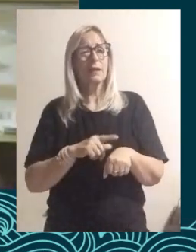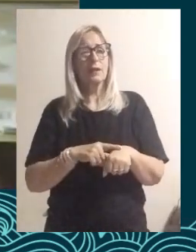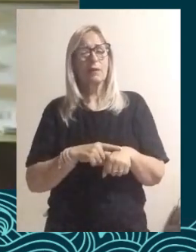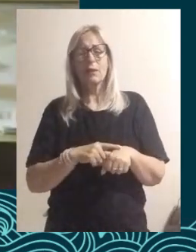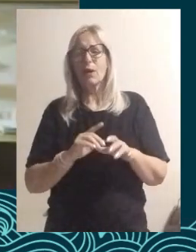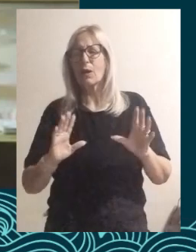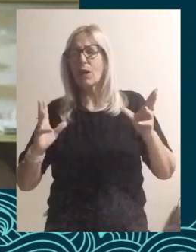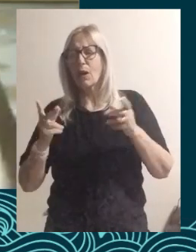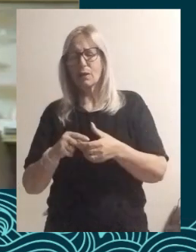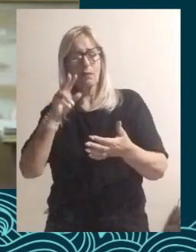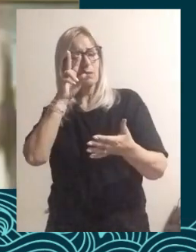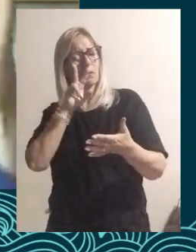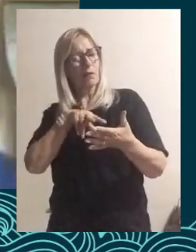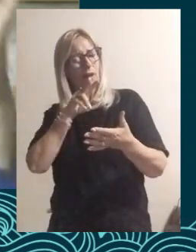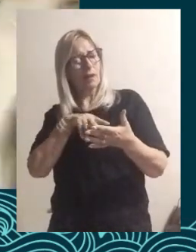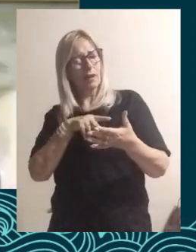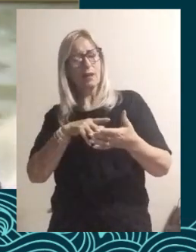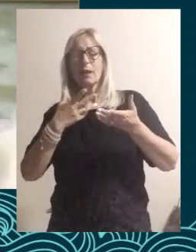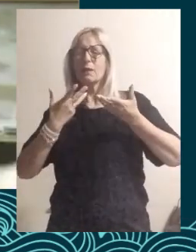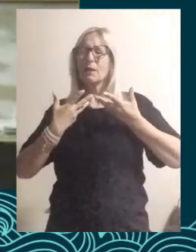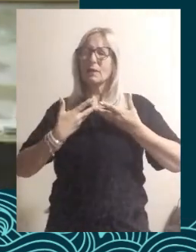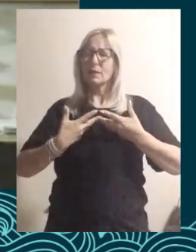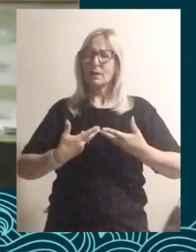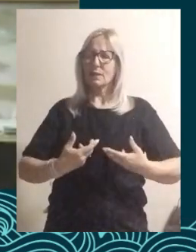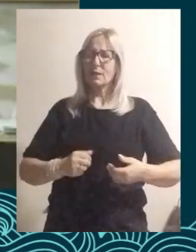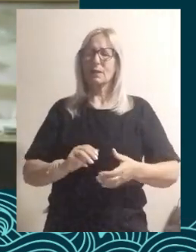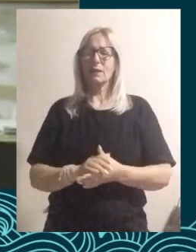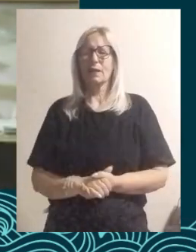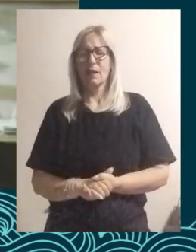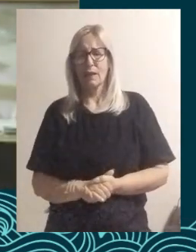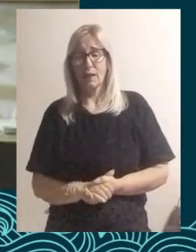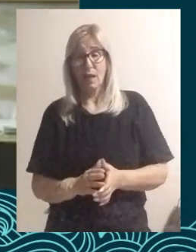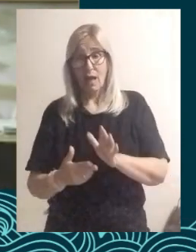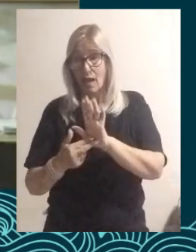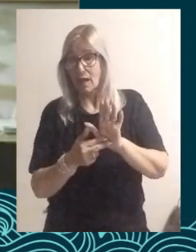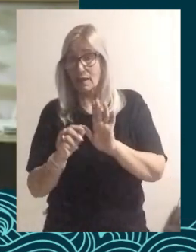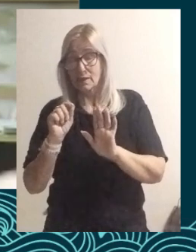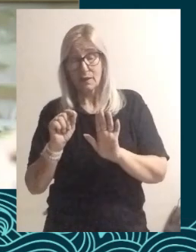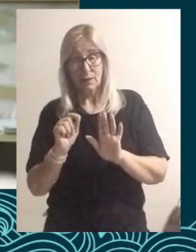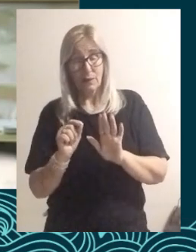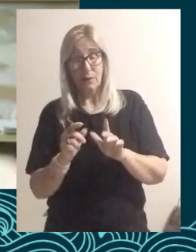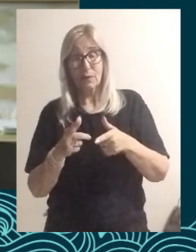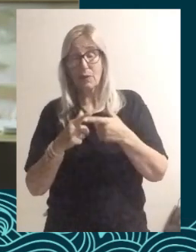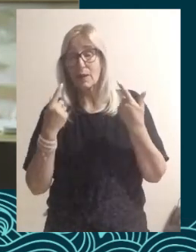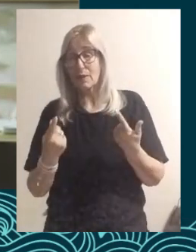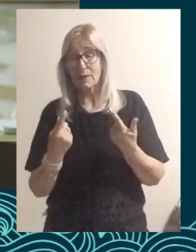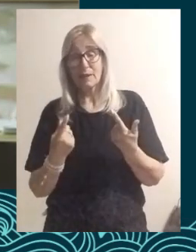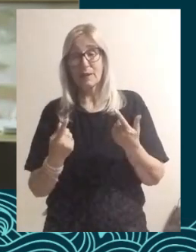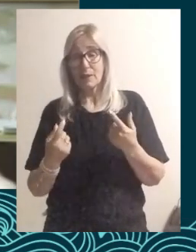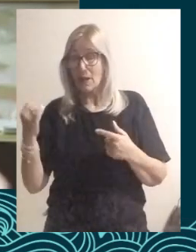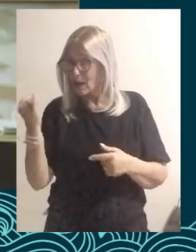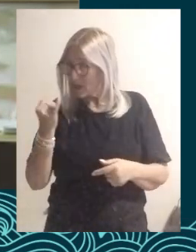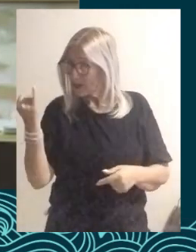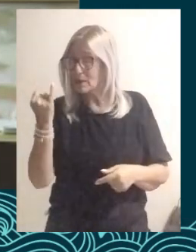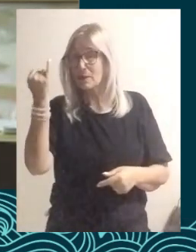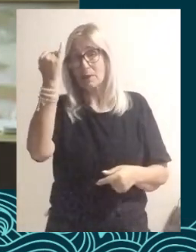e nessa hora ela tinha o tempo para ler, né? Então, assim, essa descoberta